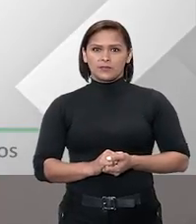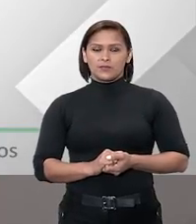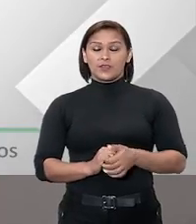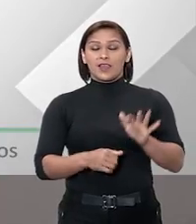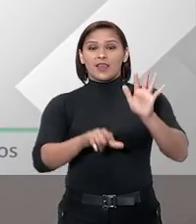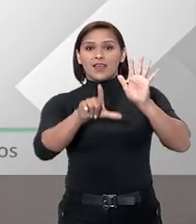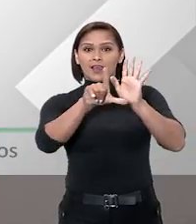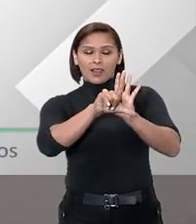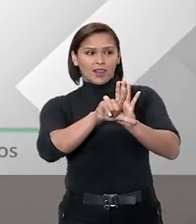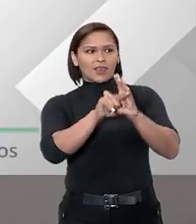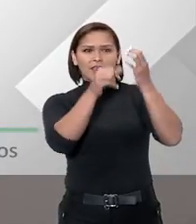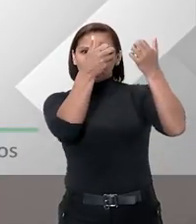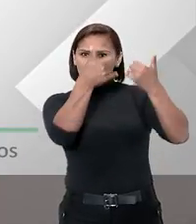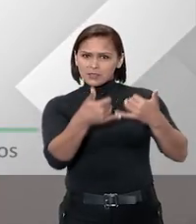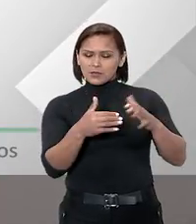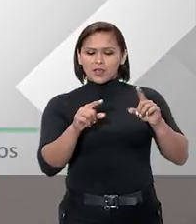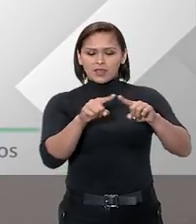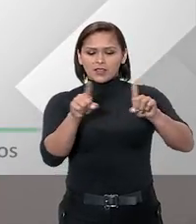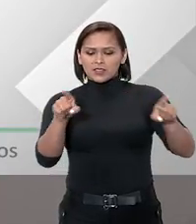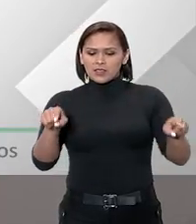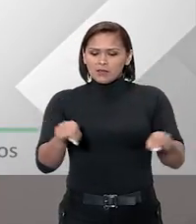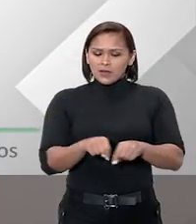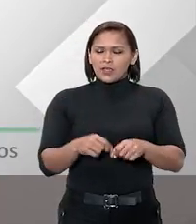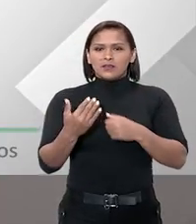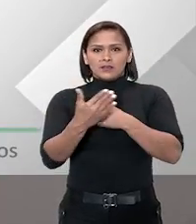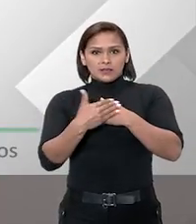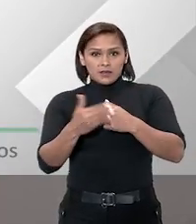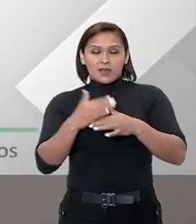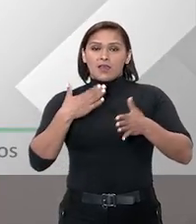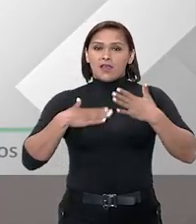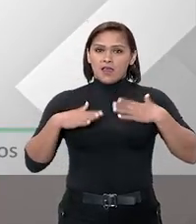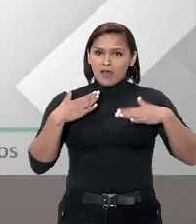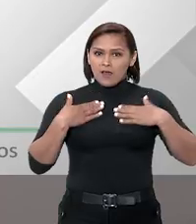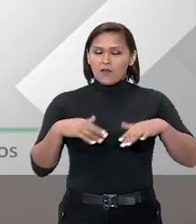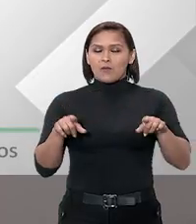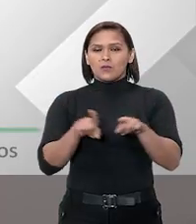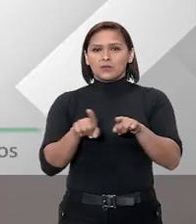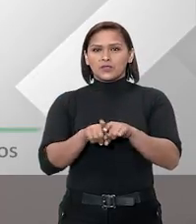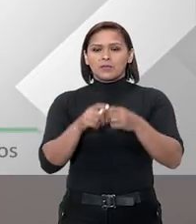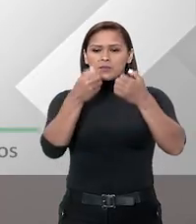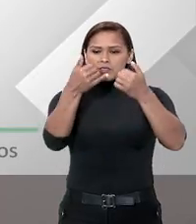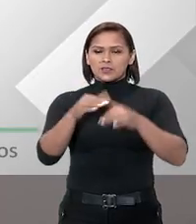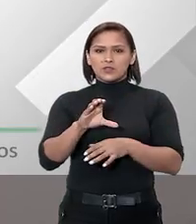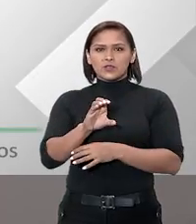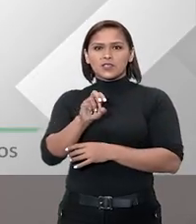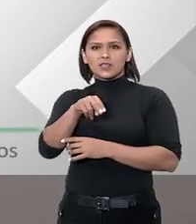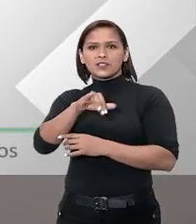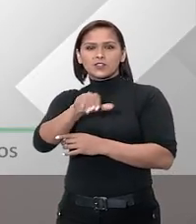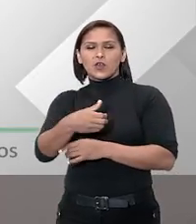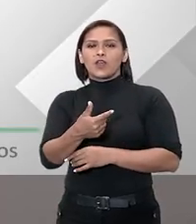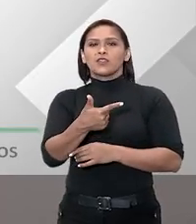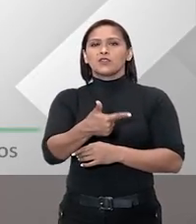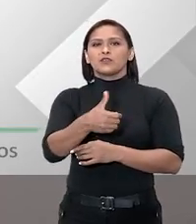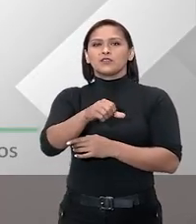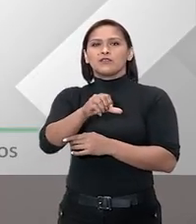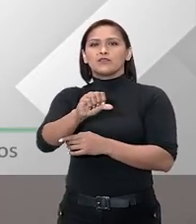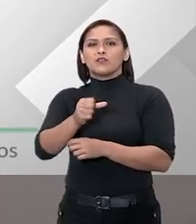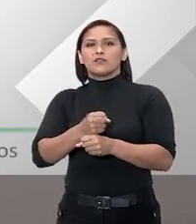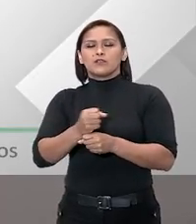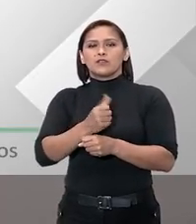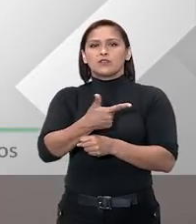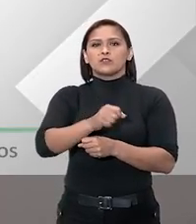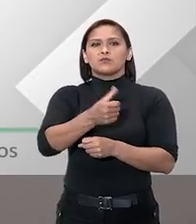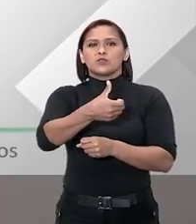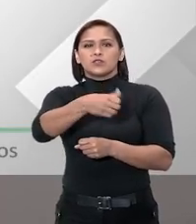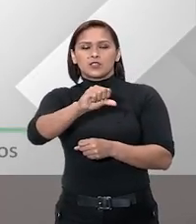A lei, ela fala, né, nesse ambiente acolhedor, e existe uma resolução do CNJ 299 de 2019 que